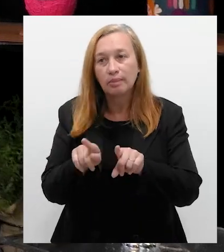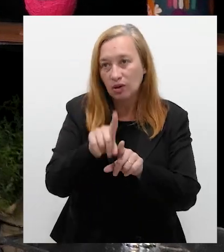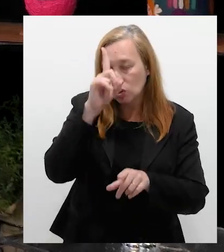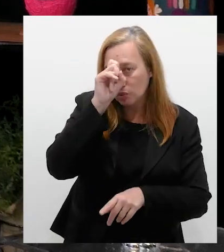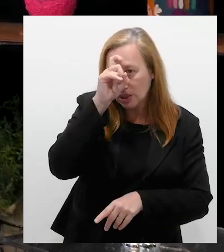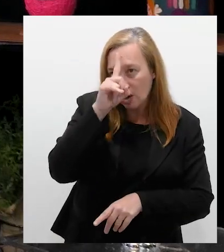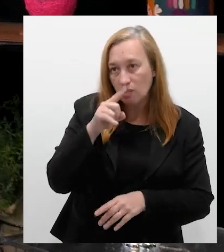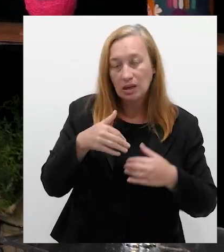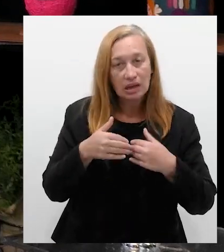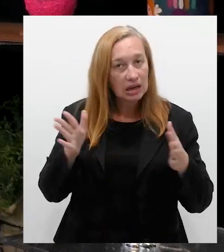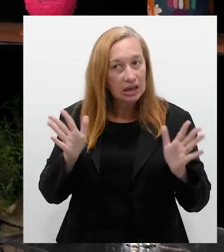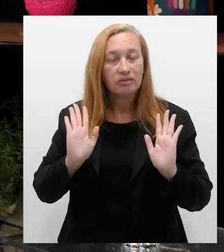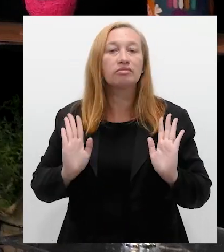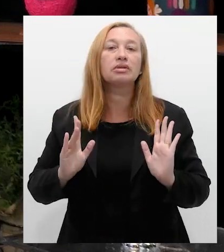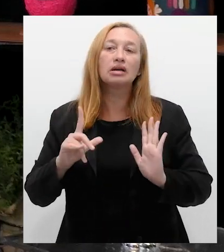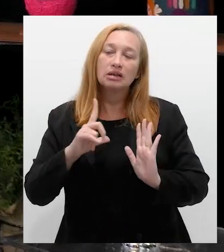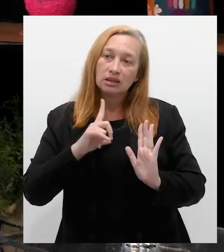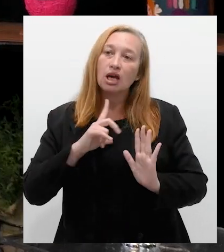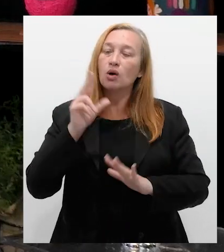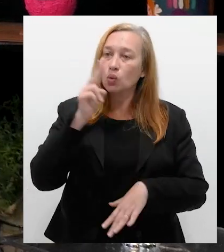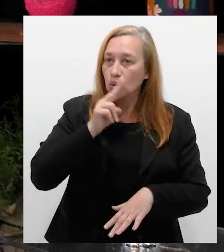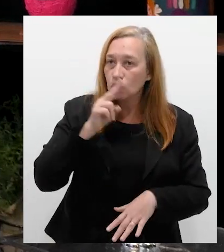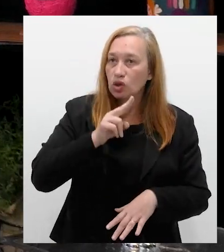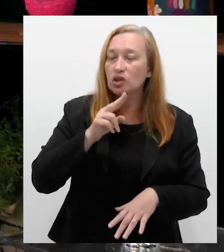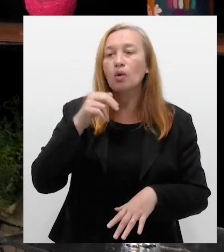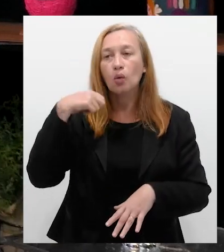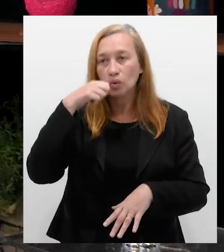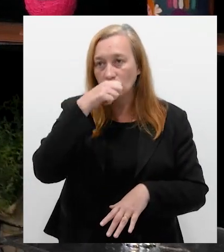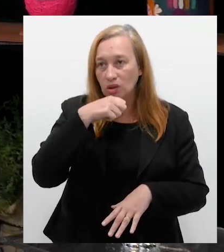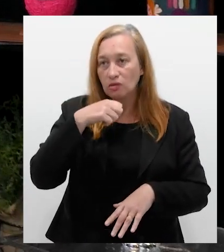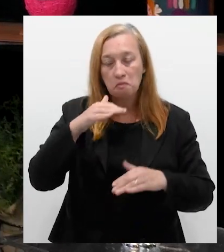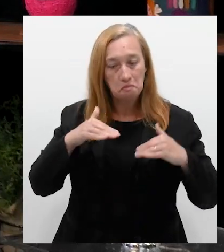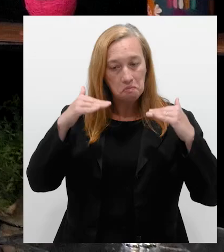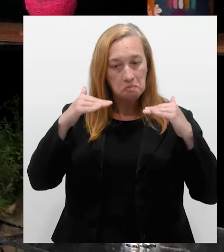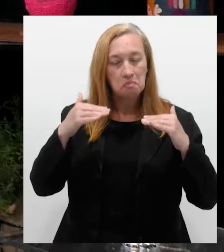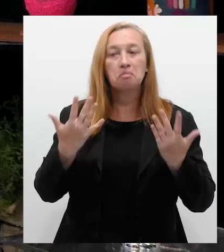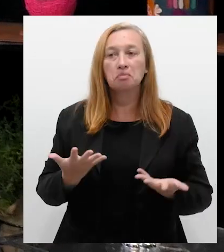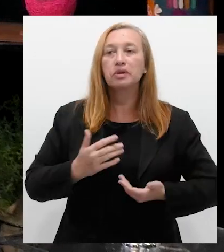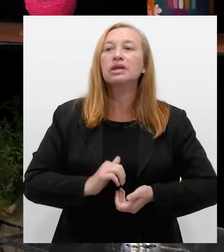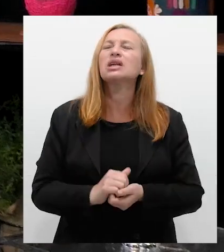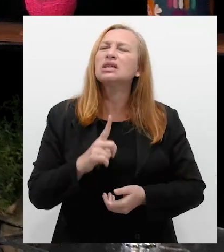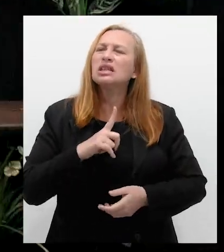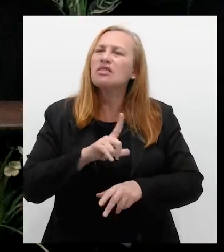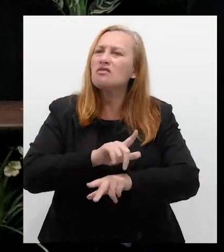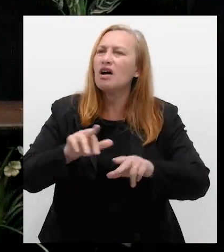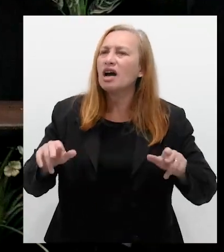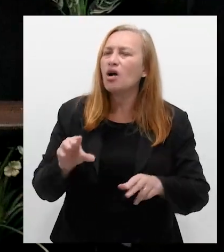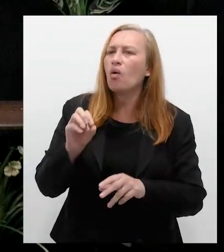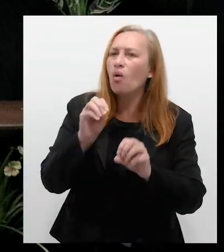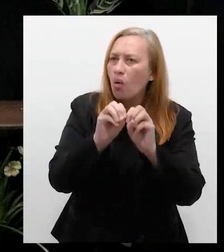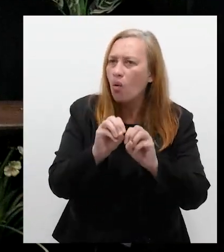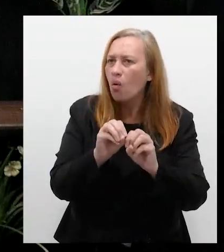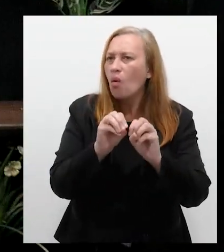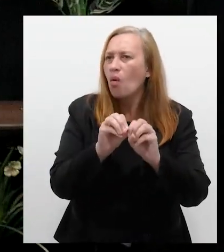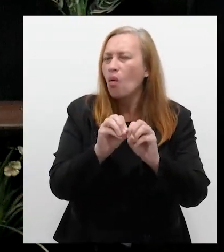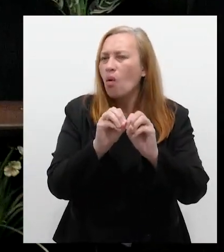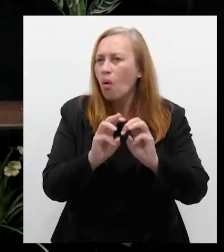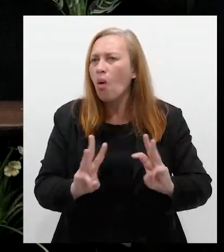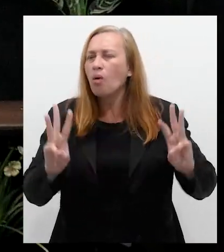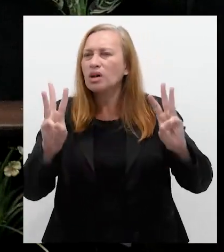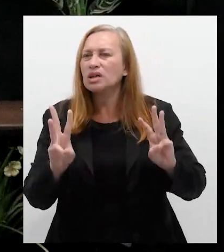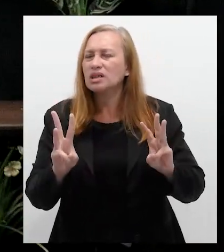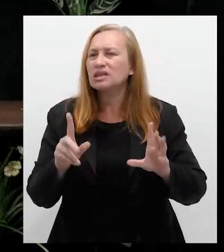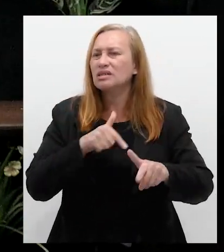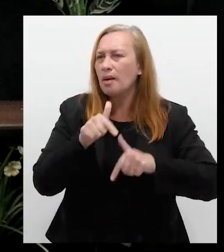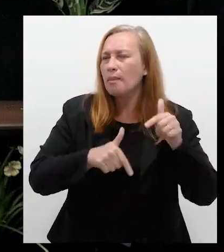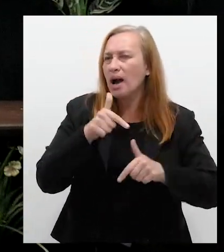hospital, porta aberta, onde também tem emergências odontológicas de alta complexidade. Existem muitas ONGs, né, que trabalham com esse tipo de